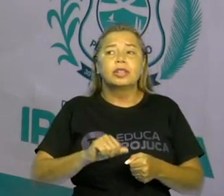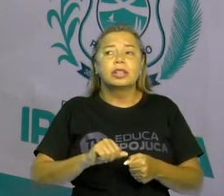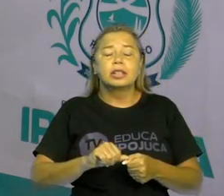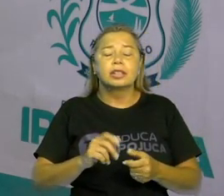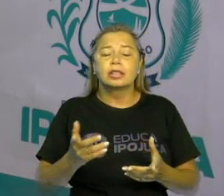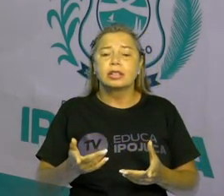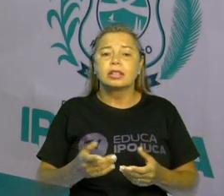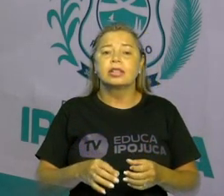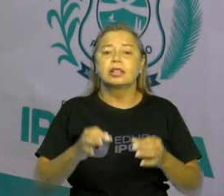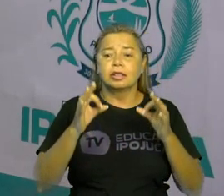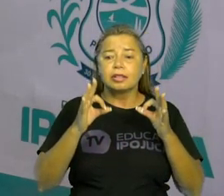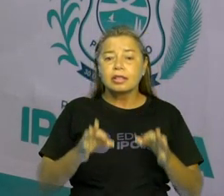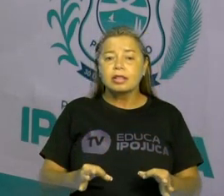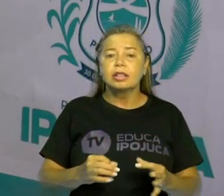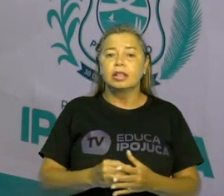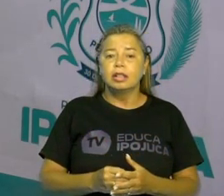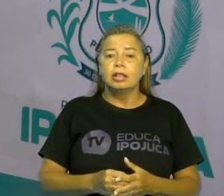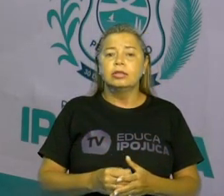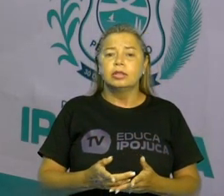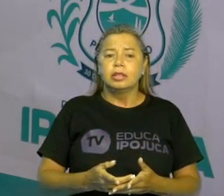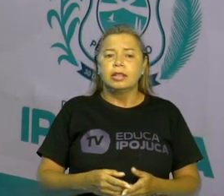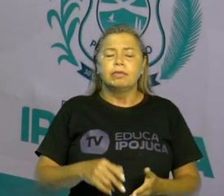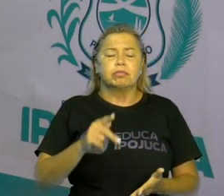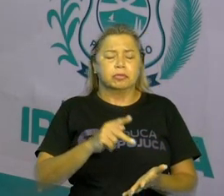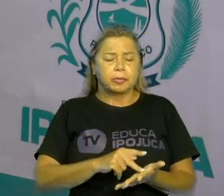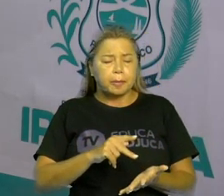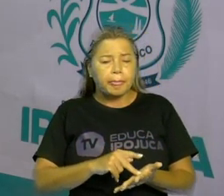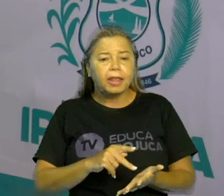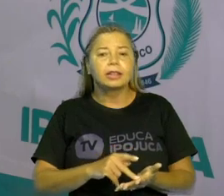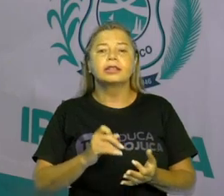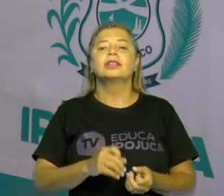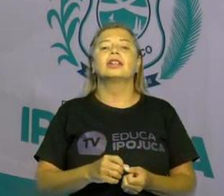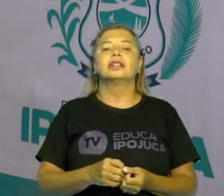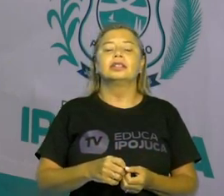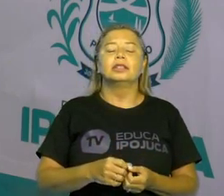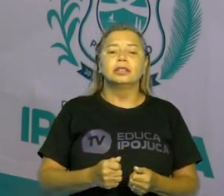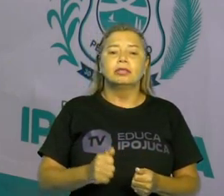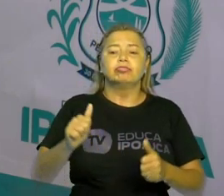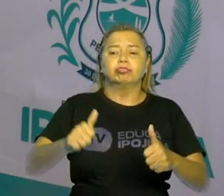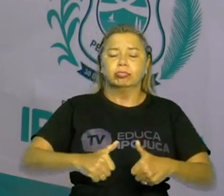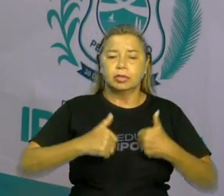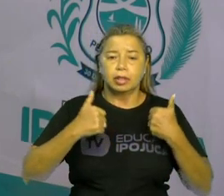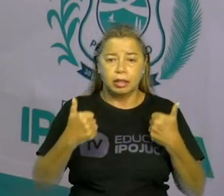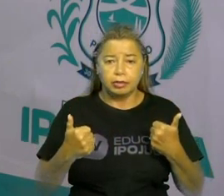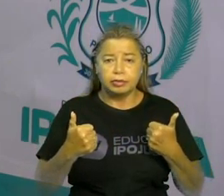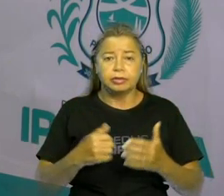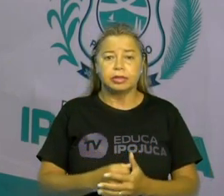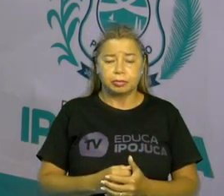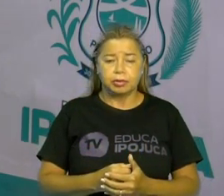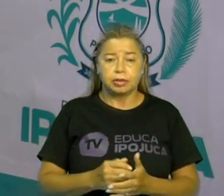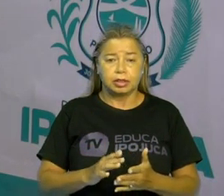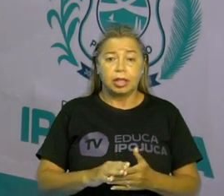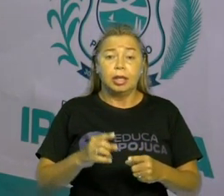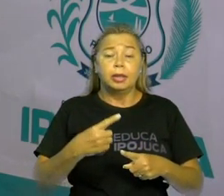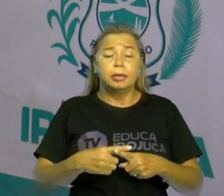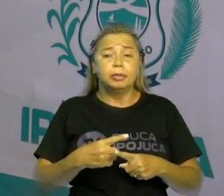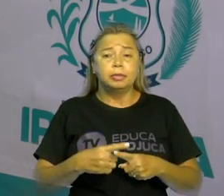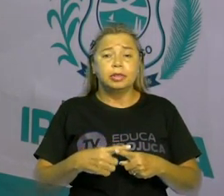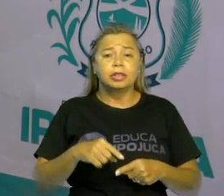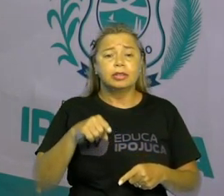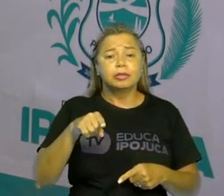por que que eu digo entre as Porque por mais que nós estejamos certos de que algo vai acontecer no futuro Pode ser que aconteça